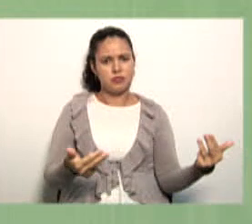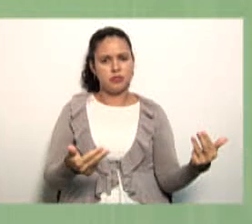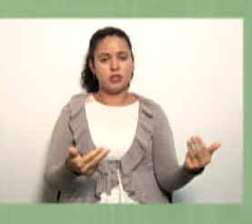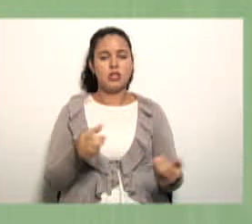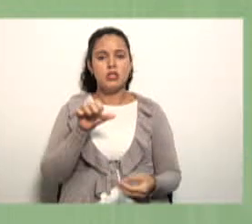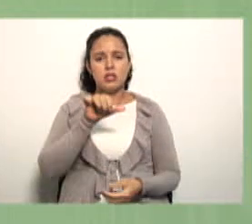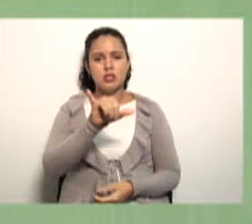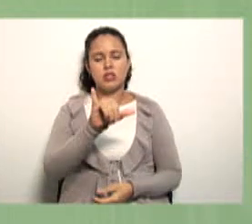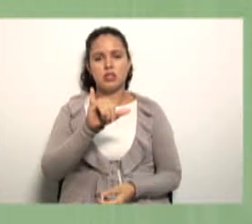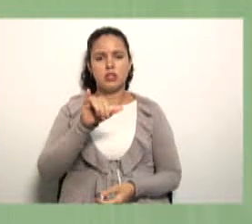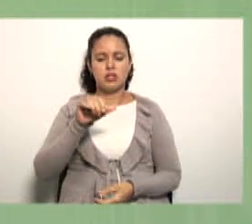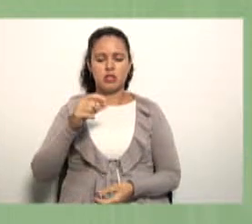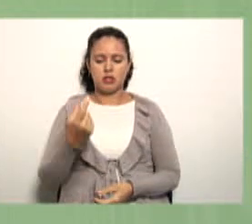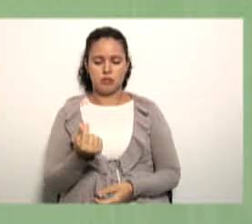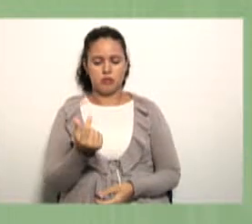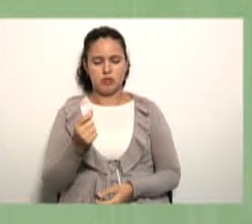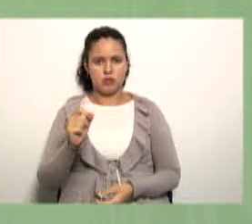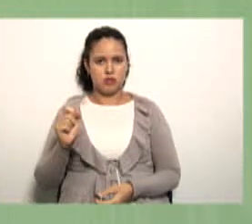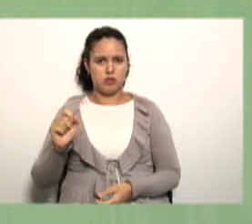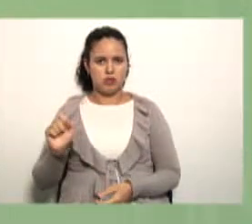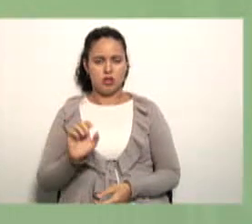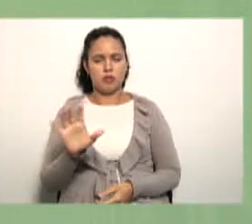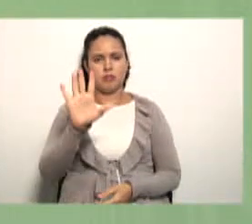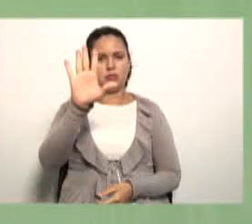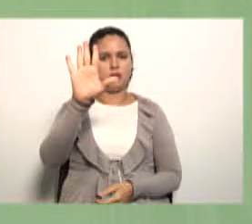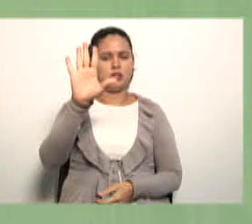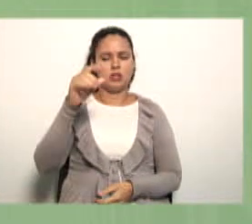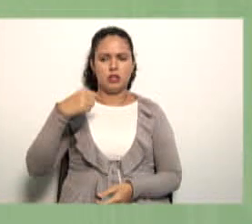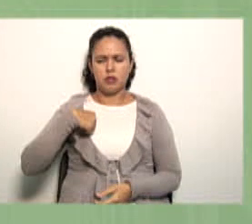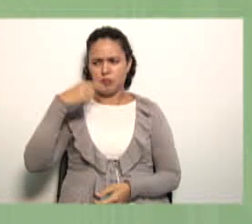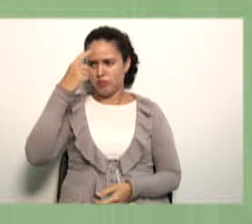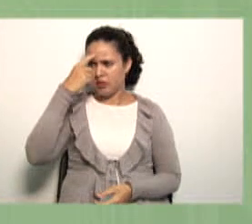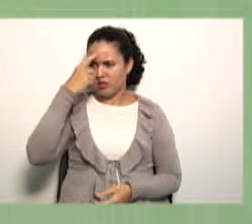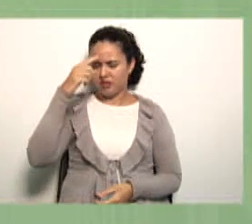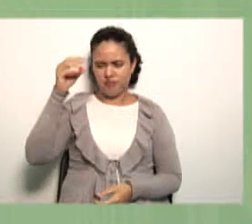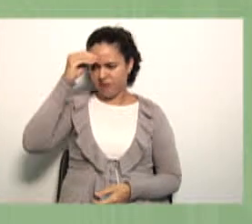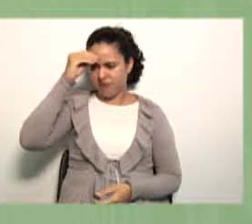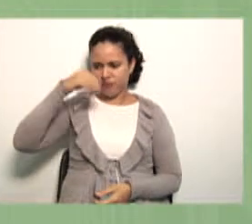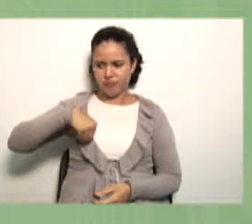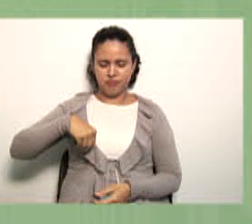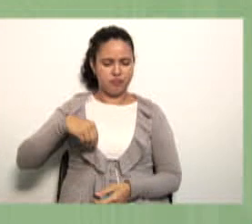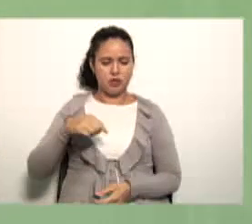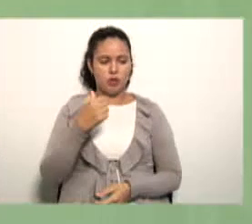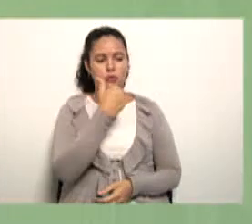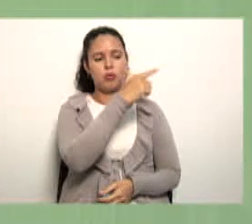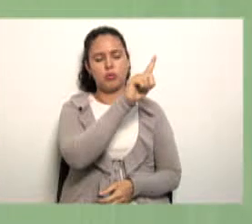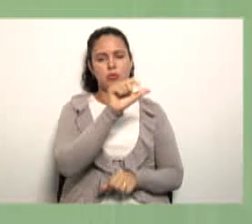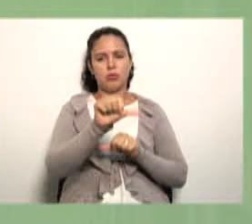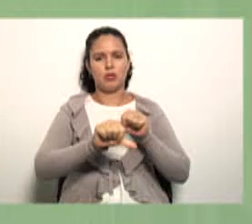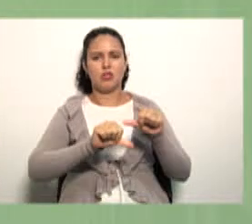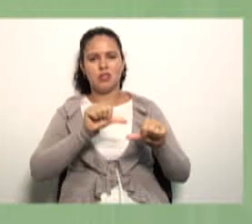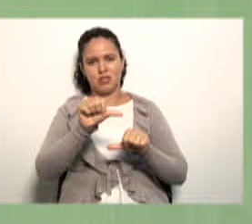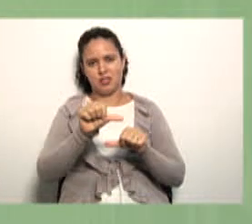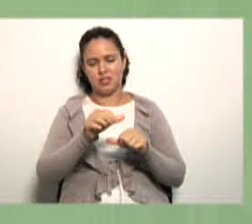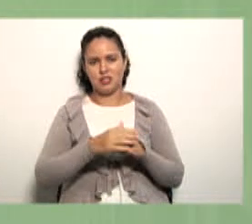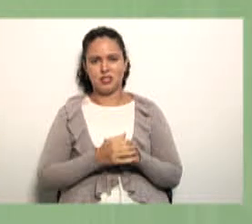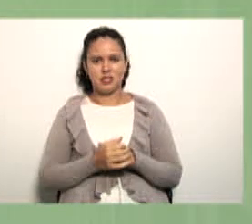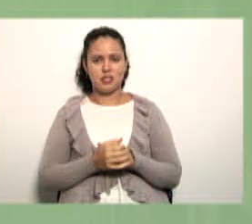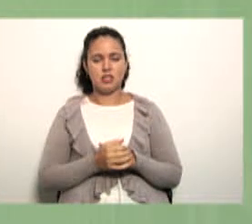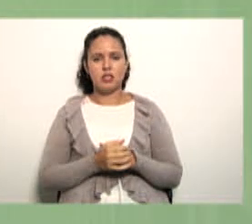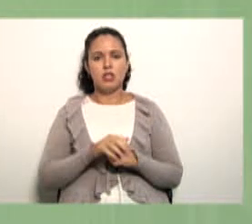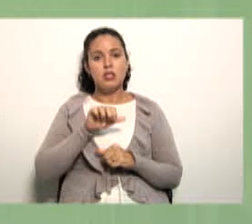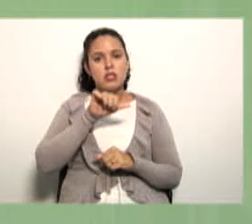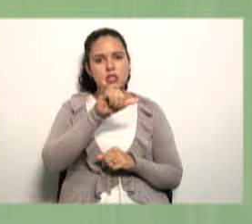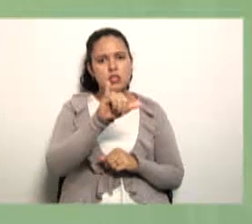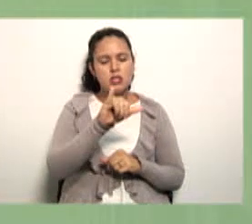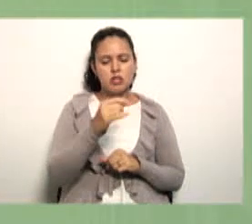preço é um incentivo, um estímulo a desistirmos desse produto. Ao contrário, quando o seu preço